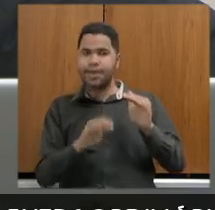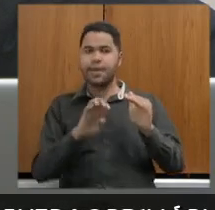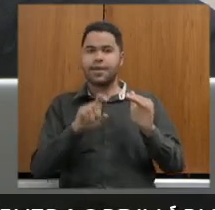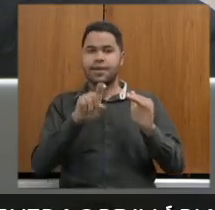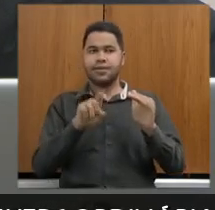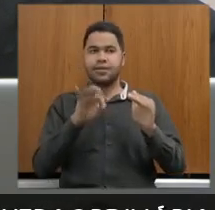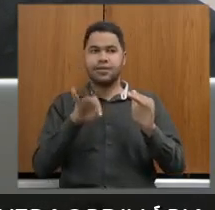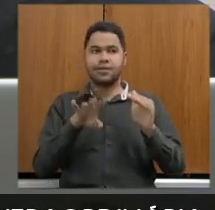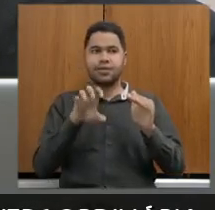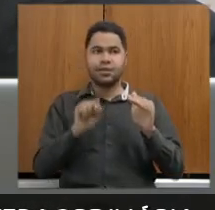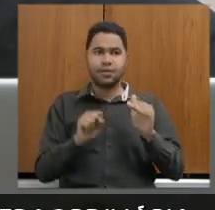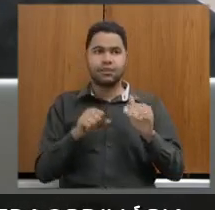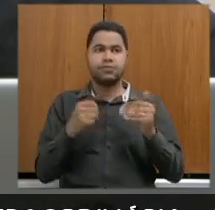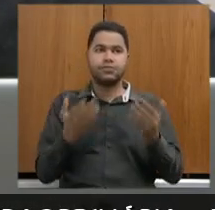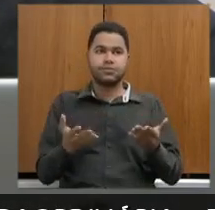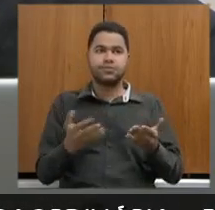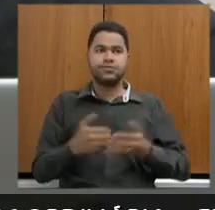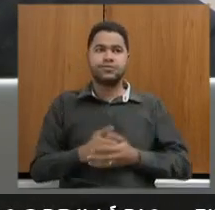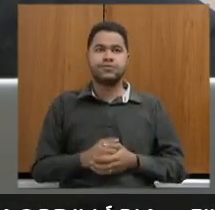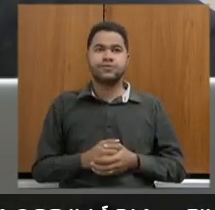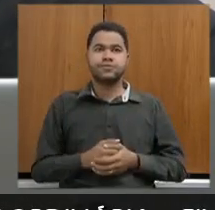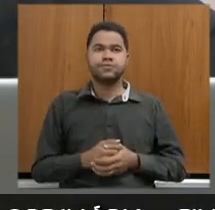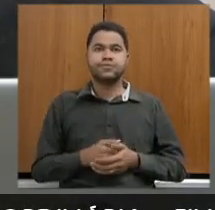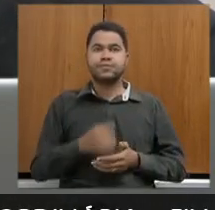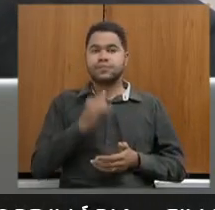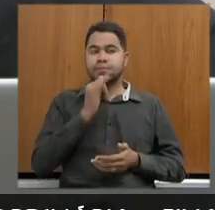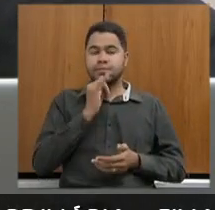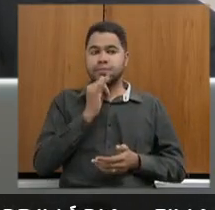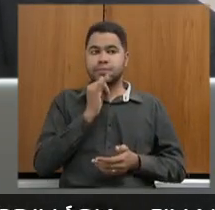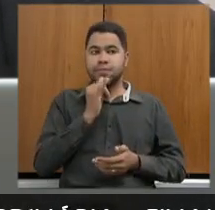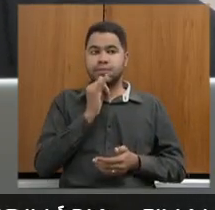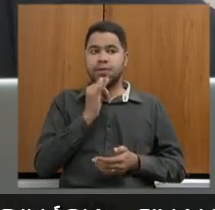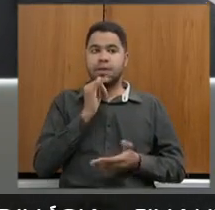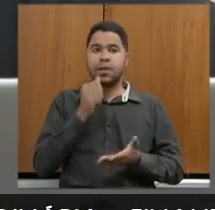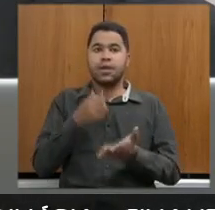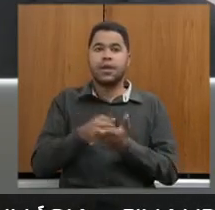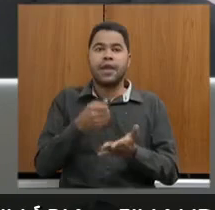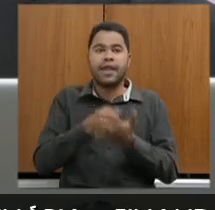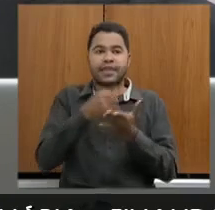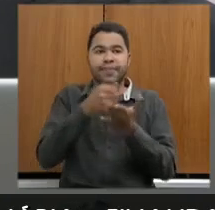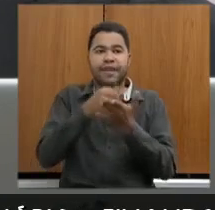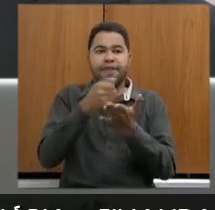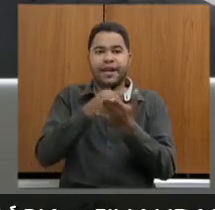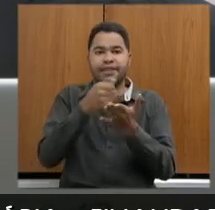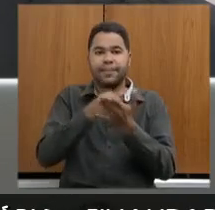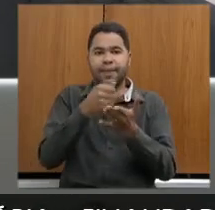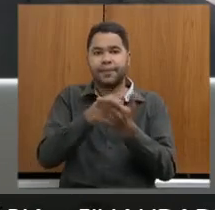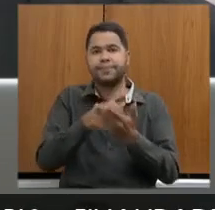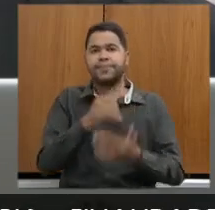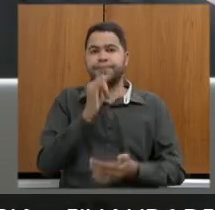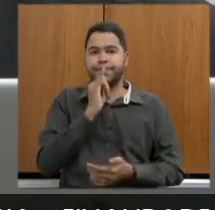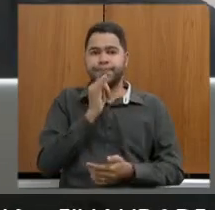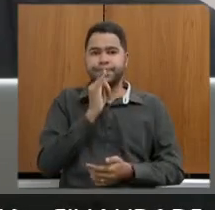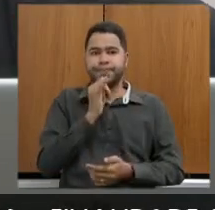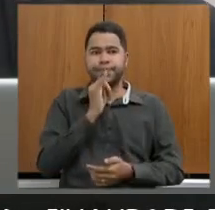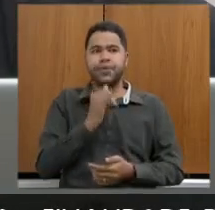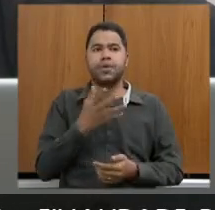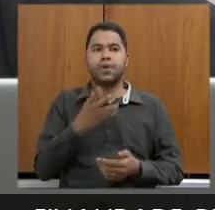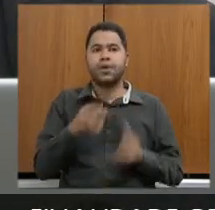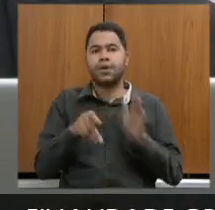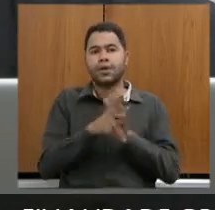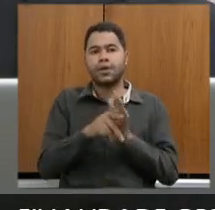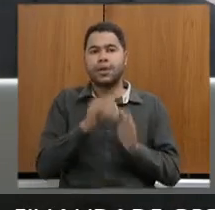Santana pediu que registrasse aqui essa essa cobrança que ele faz também nome dos